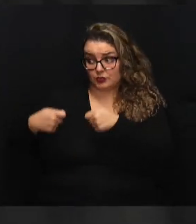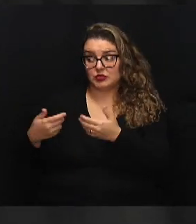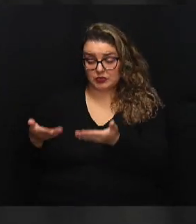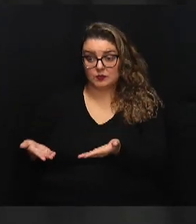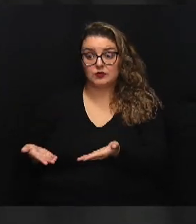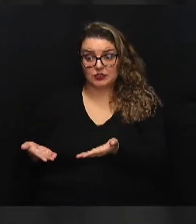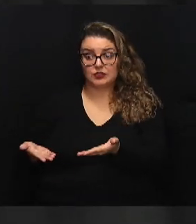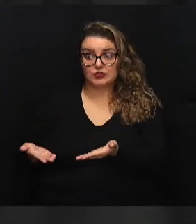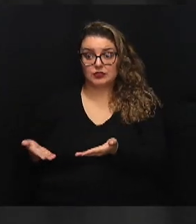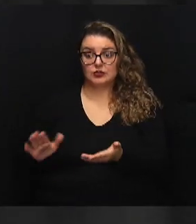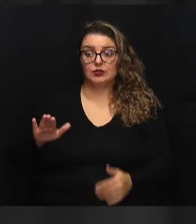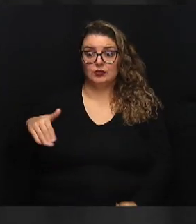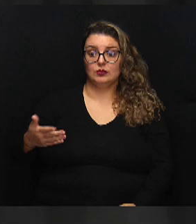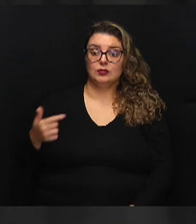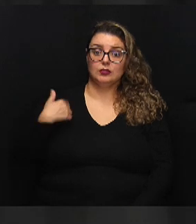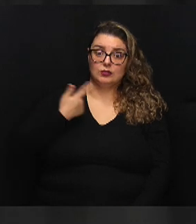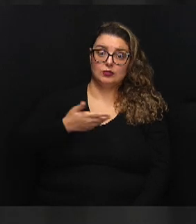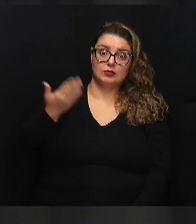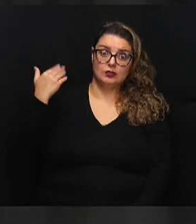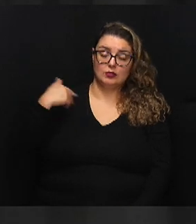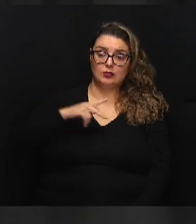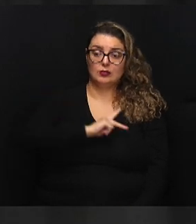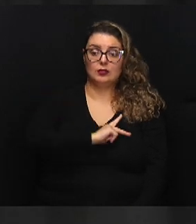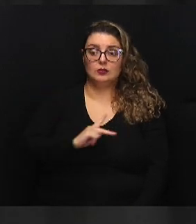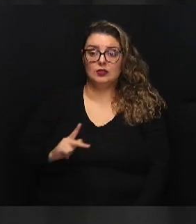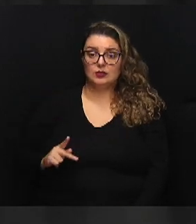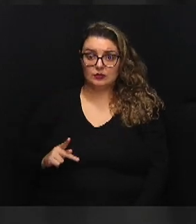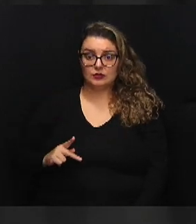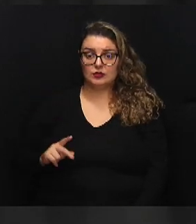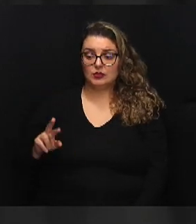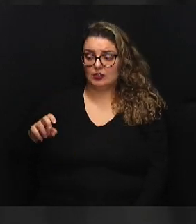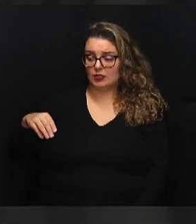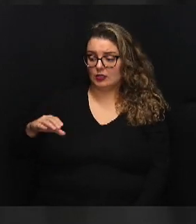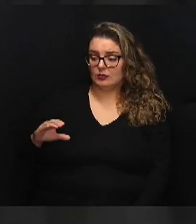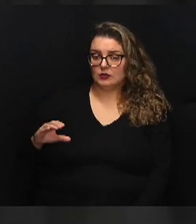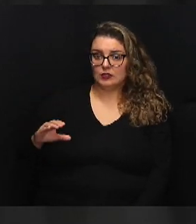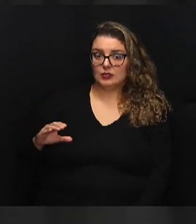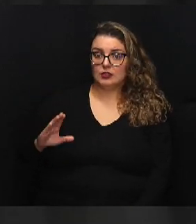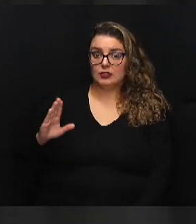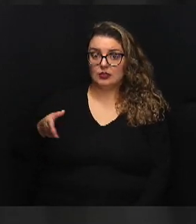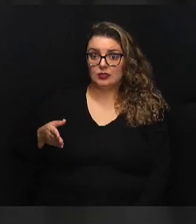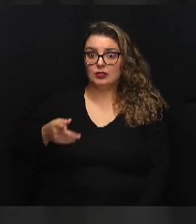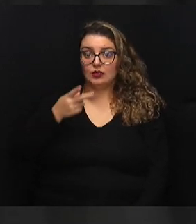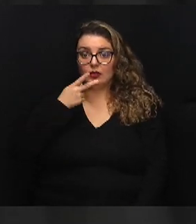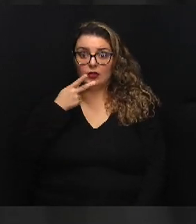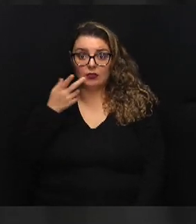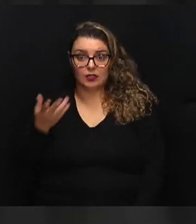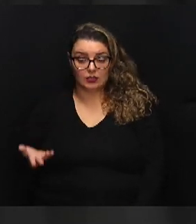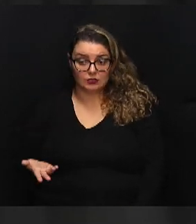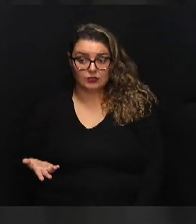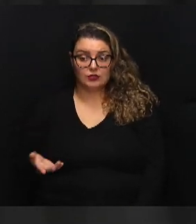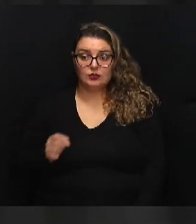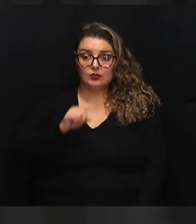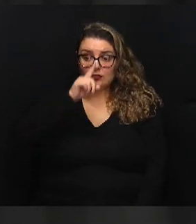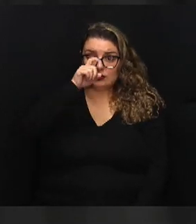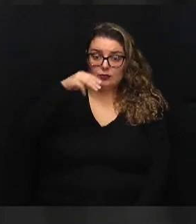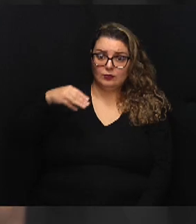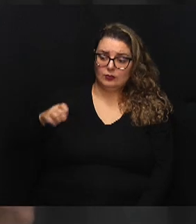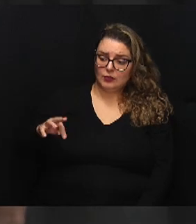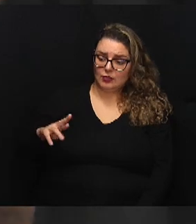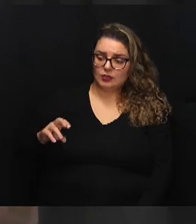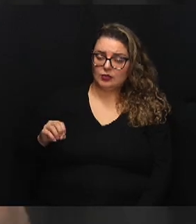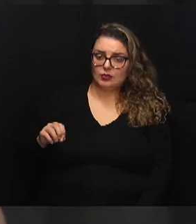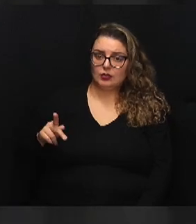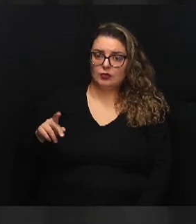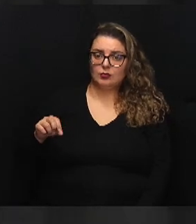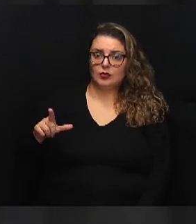quando nós éramos presidente da região metropolitana, a gente já cogitava isso do Hospital Metropolitano, começou